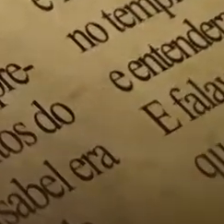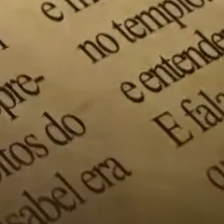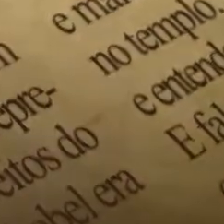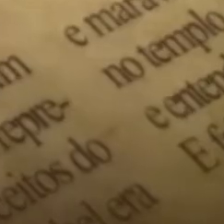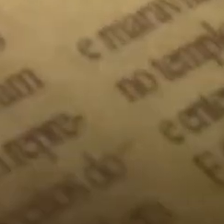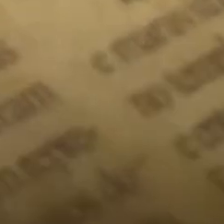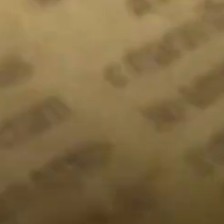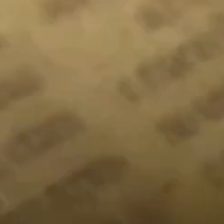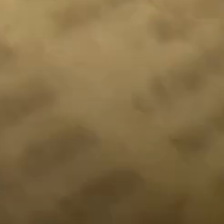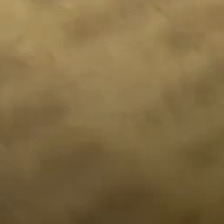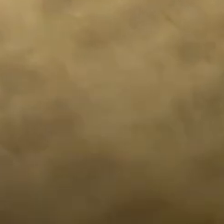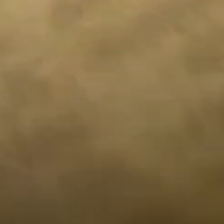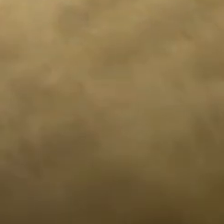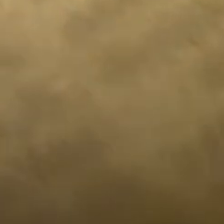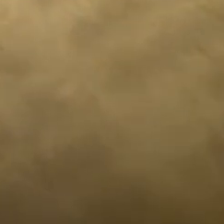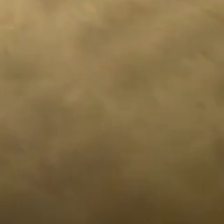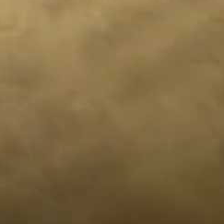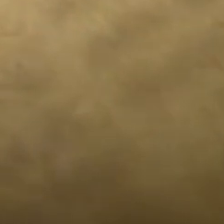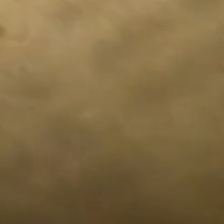e